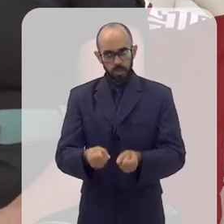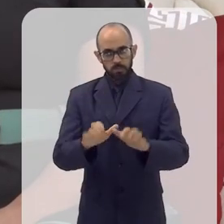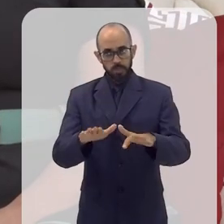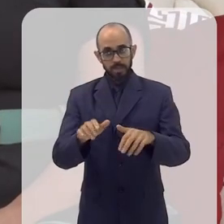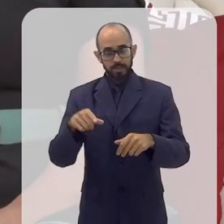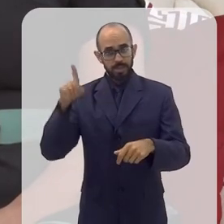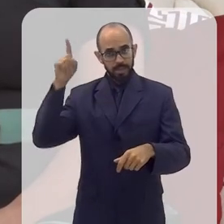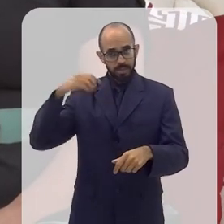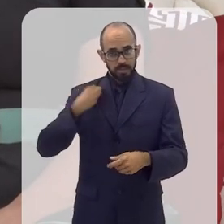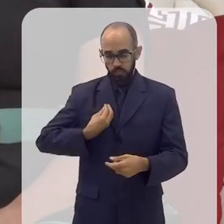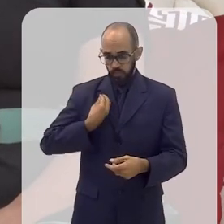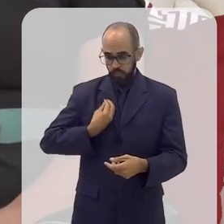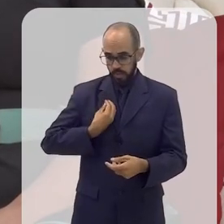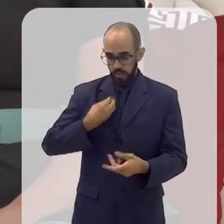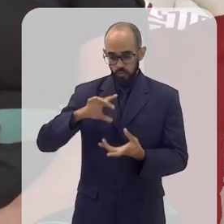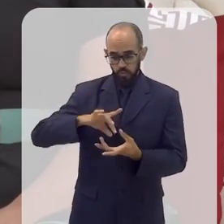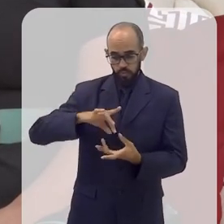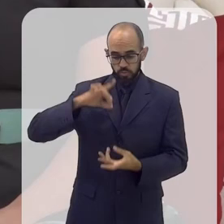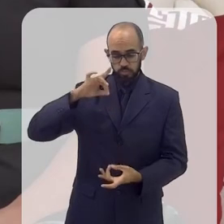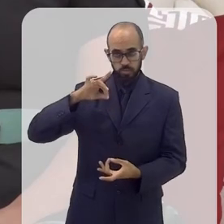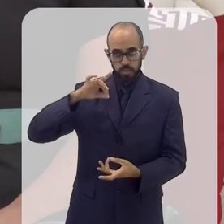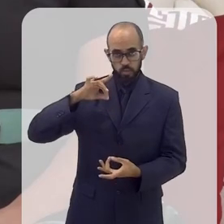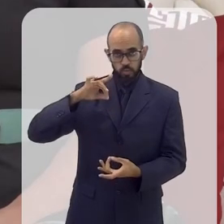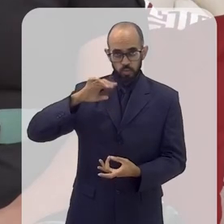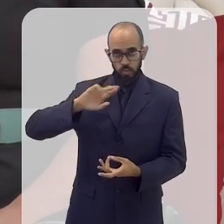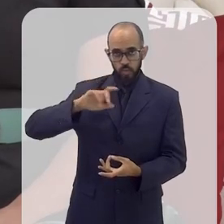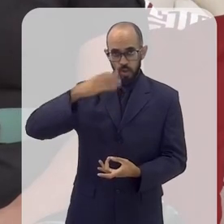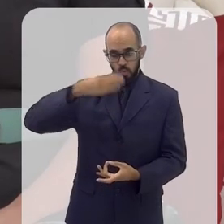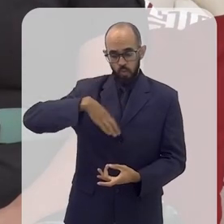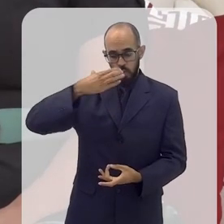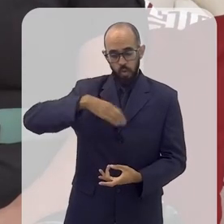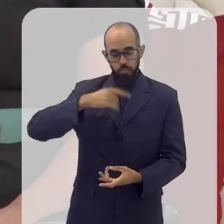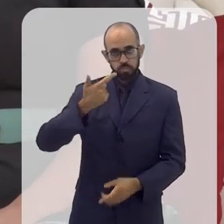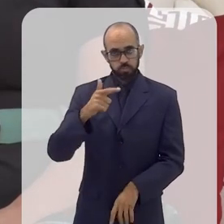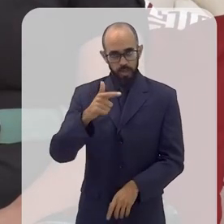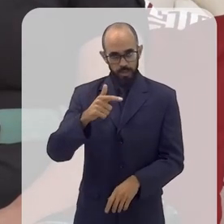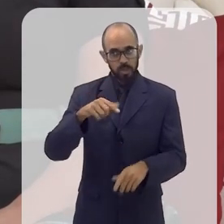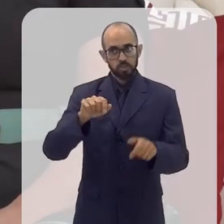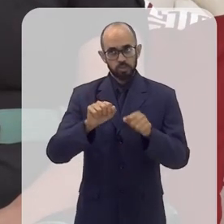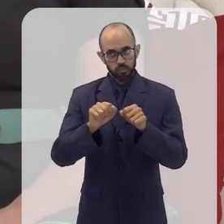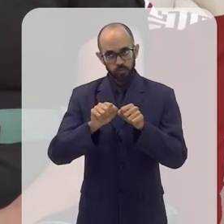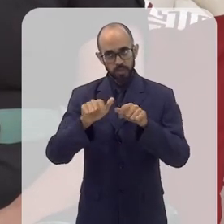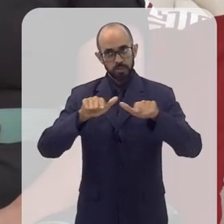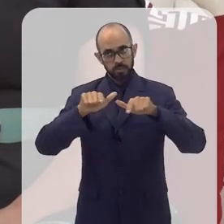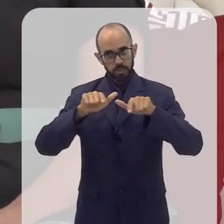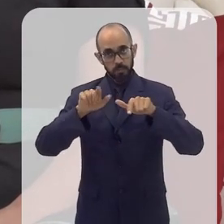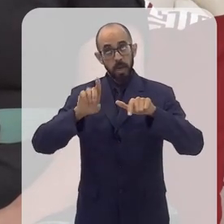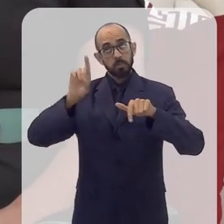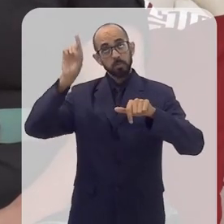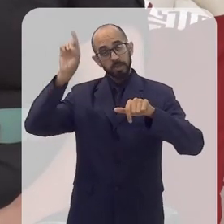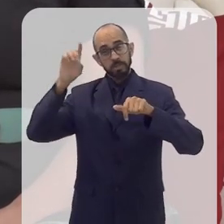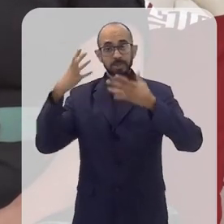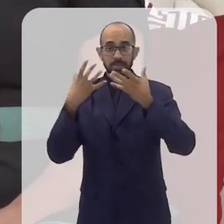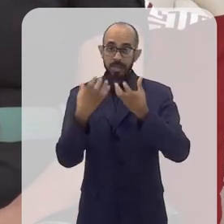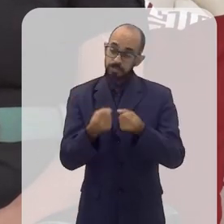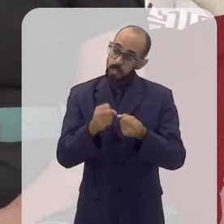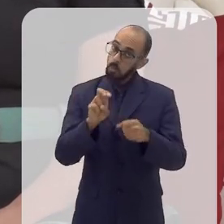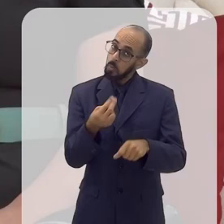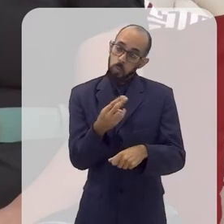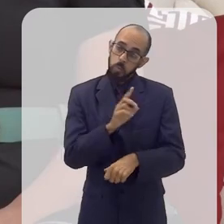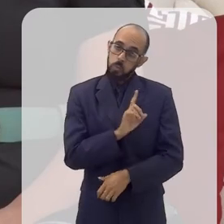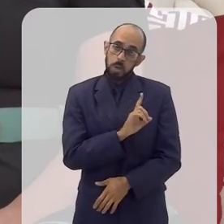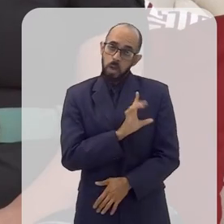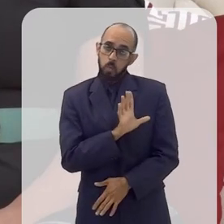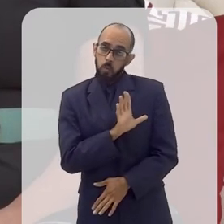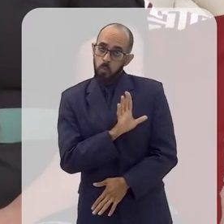eles agora vivem um estado de espírito apenas, e não espírito e corpo, nós fazemos esse trabalho por eles, e eles aceitam ou não, com